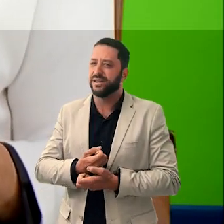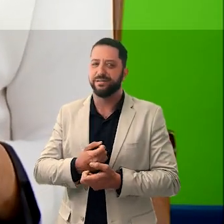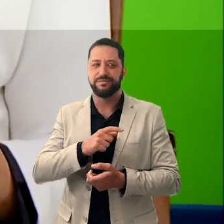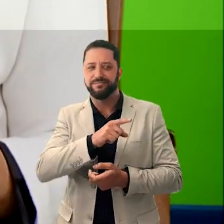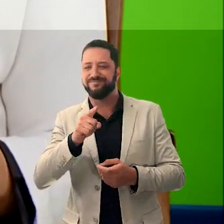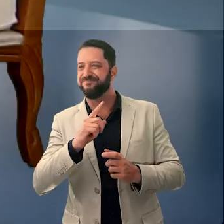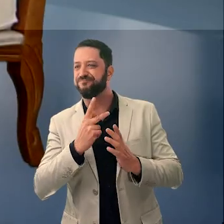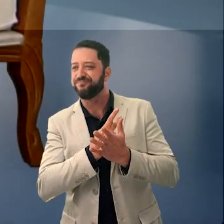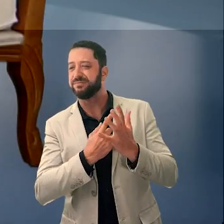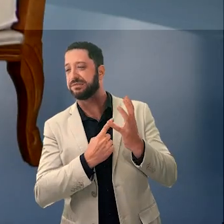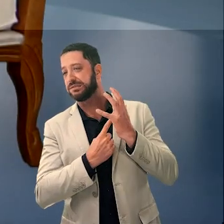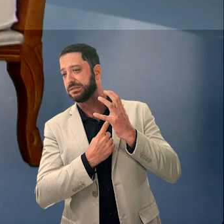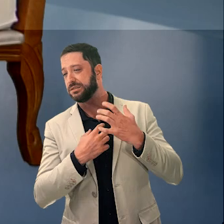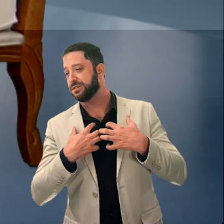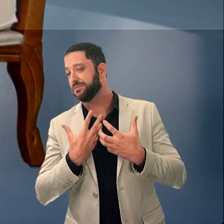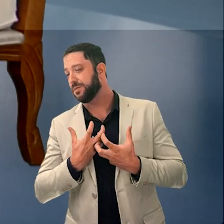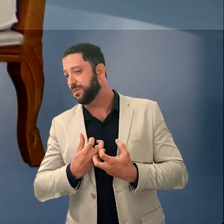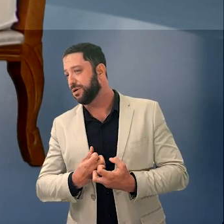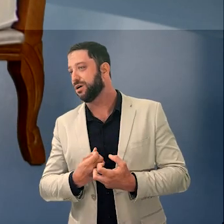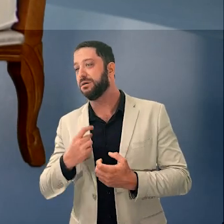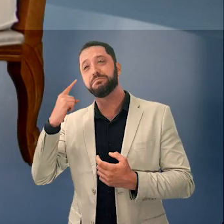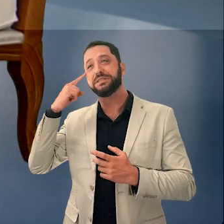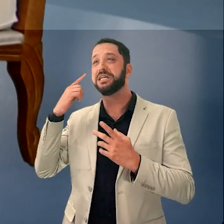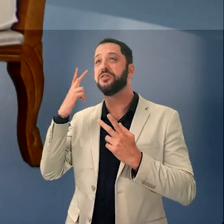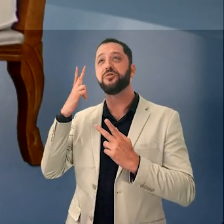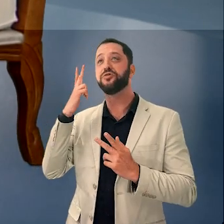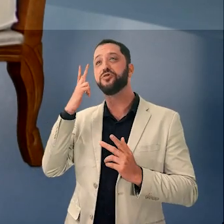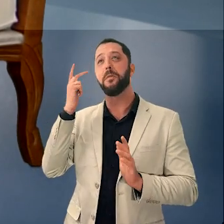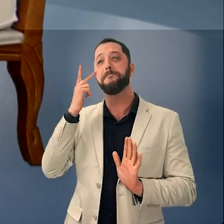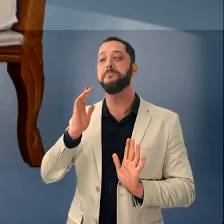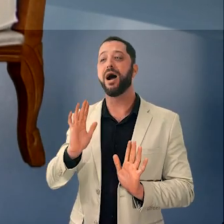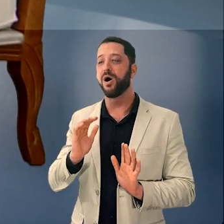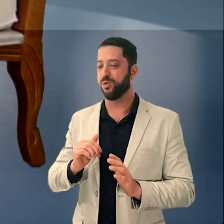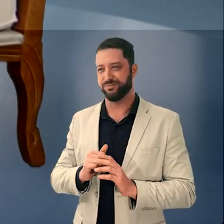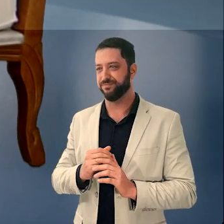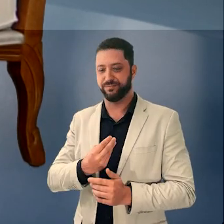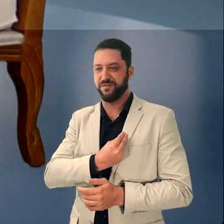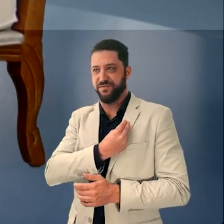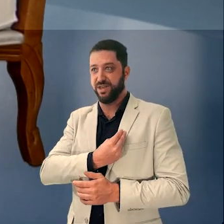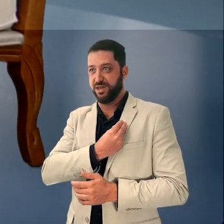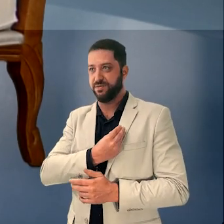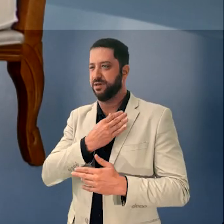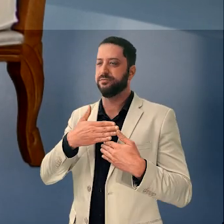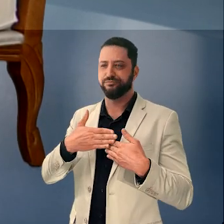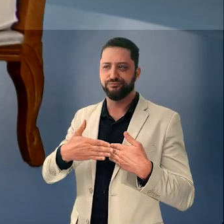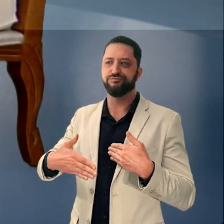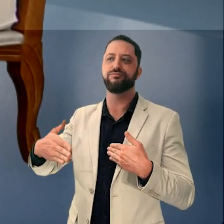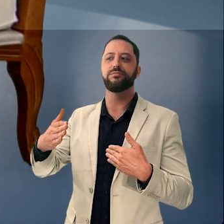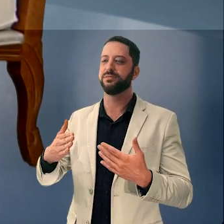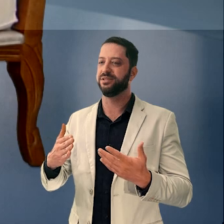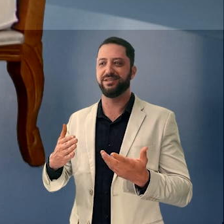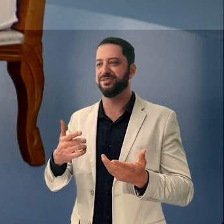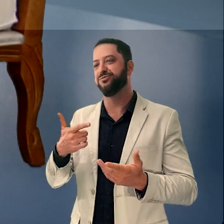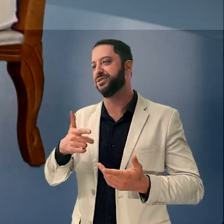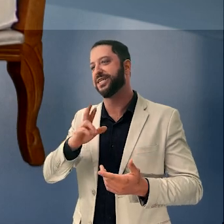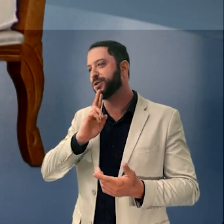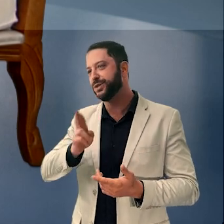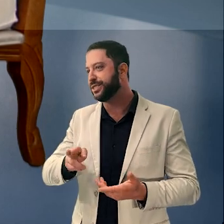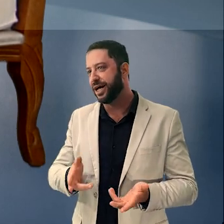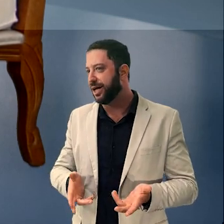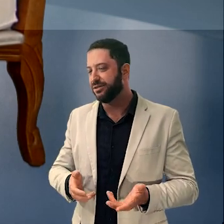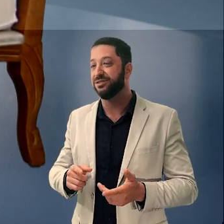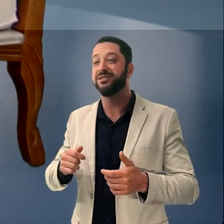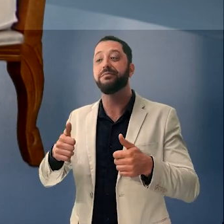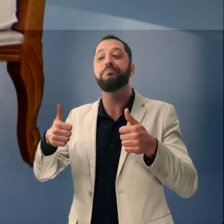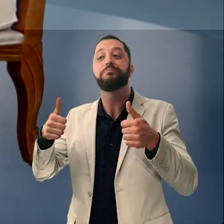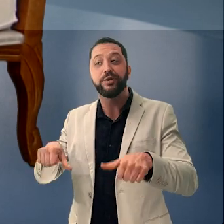muito magoado, alguém me magoou, e aquilo parece algo normal. E a pessoa segue a vida e